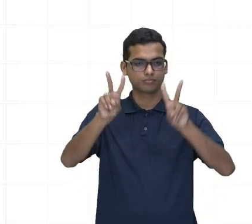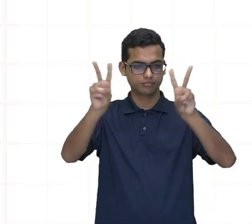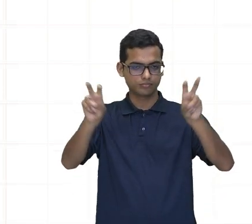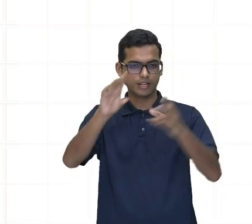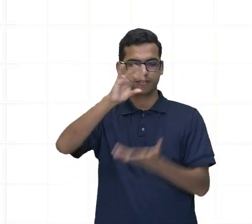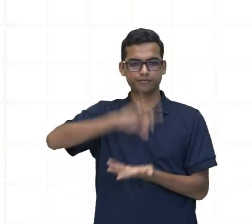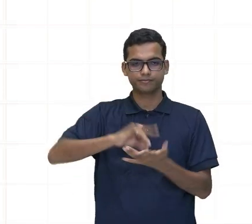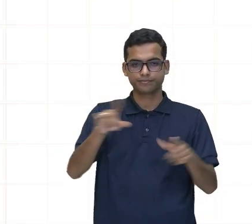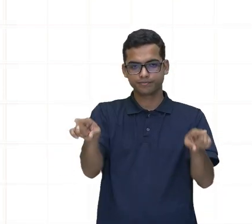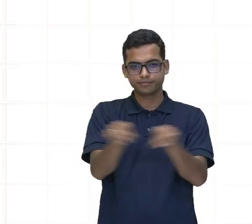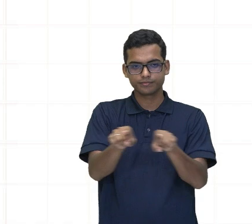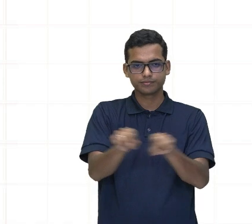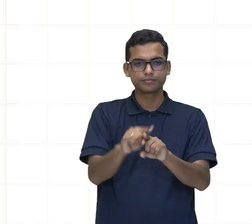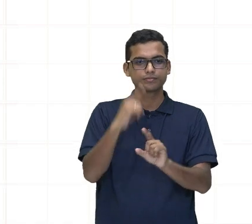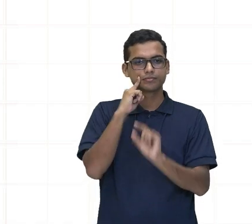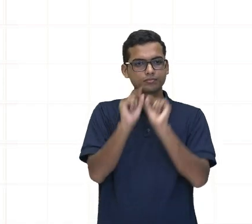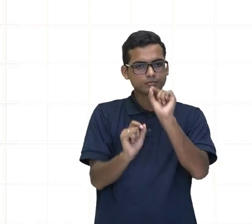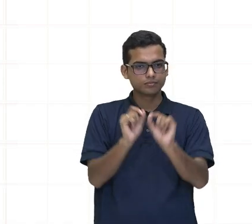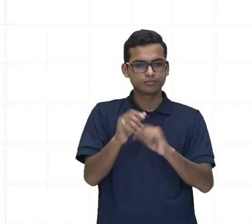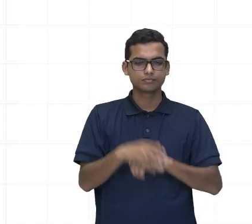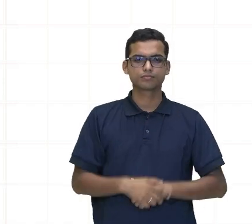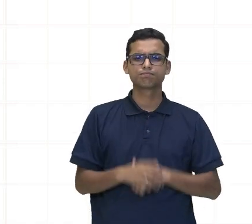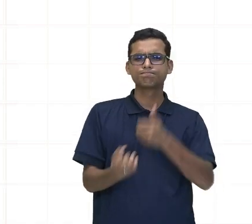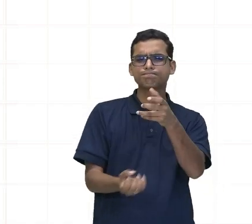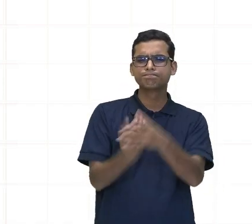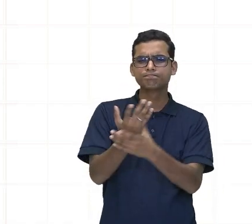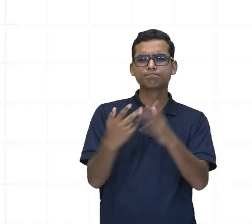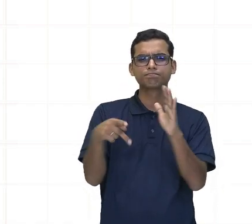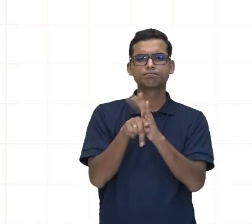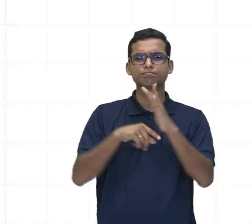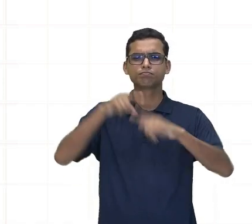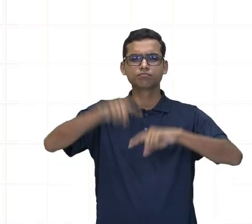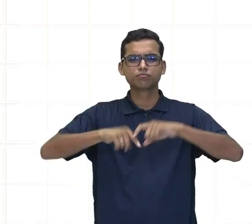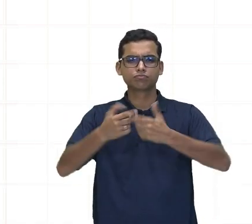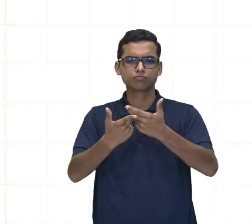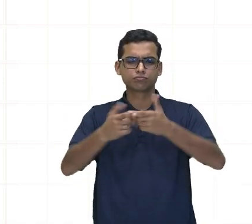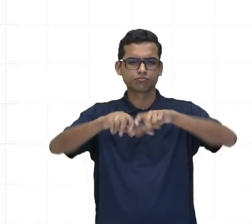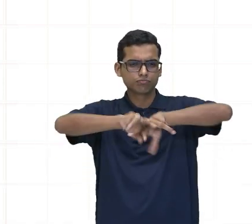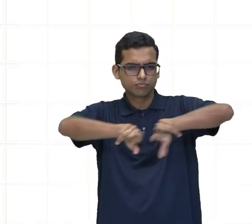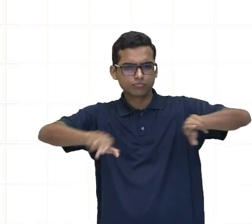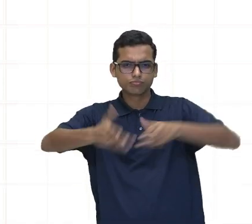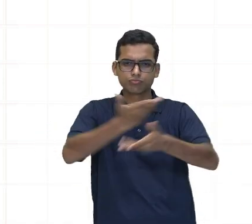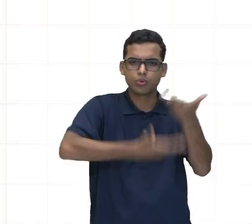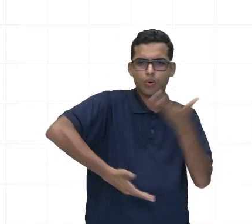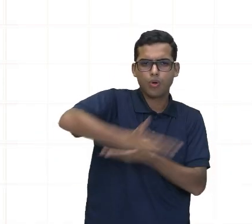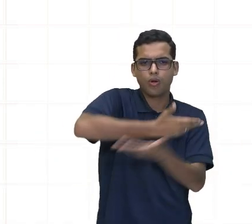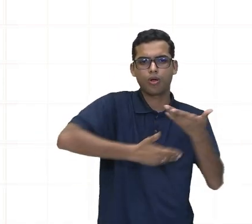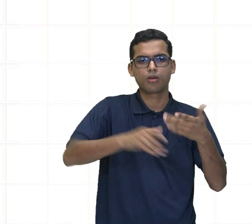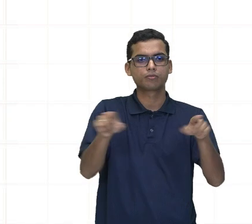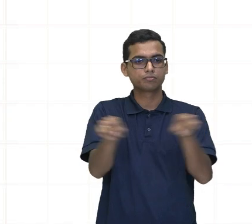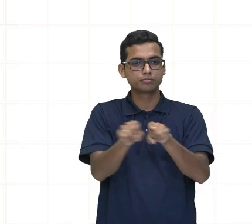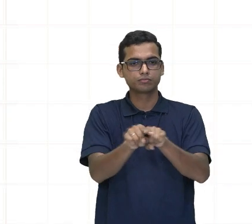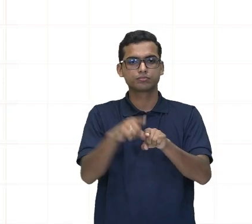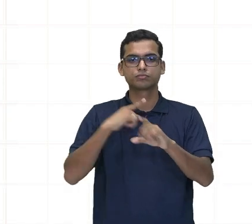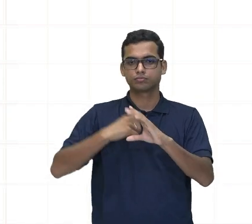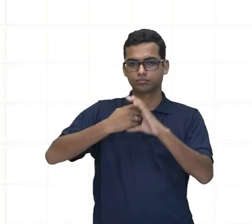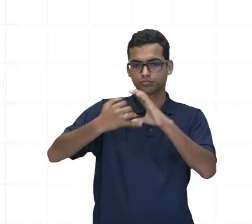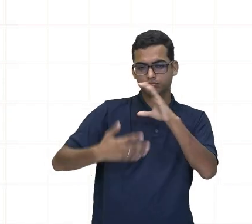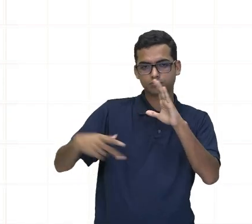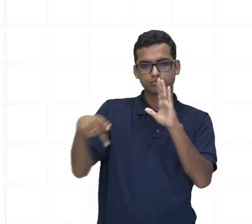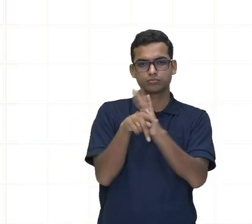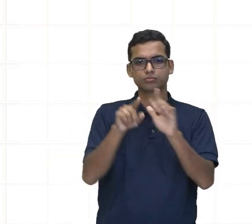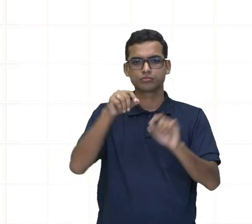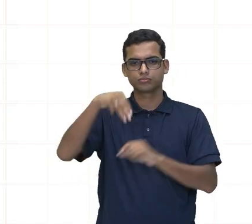e ela tem como objeto de conhecimento produção, circulação e consumo de mercadorias. Detalhamento desse objeto de